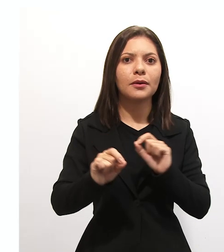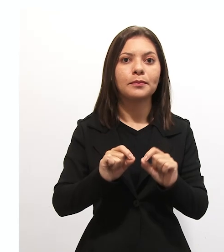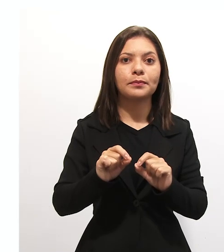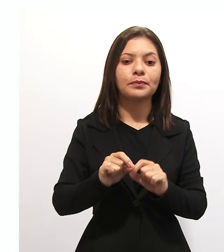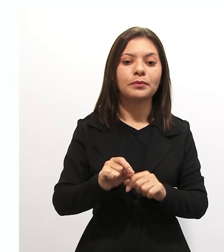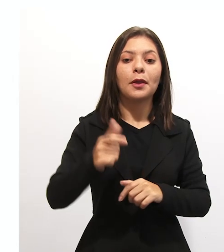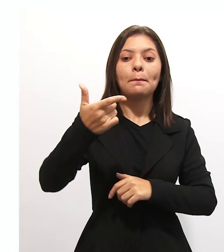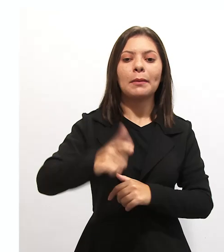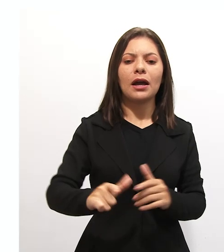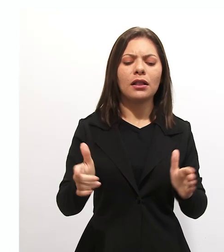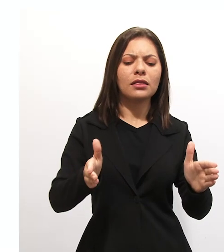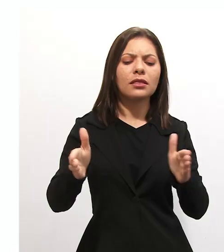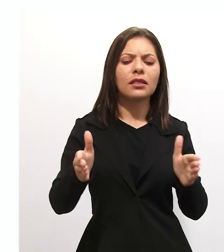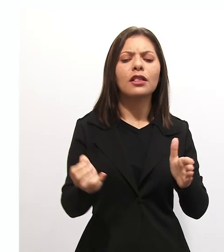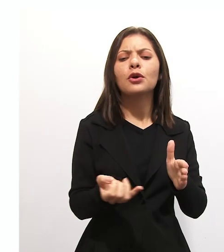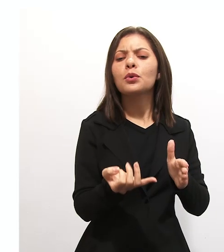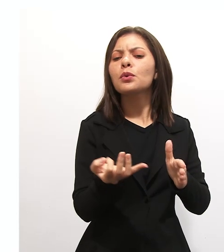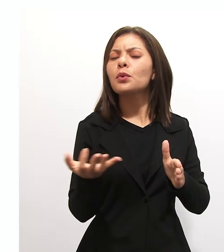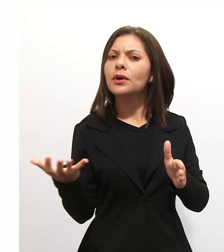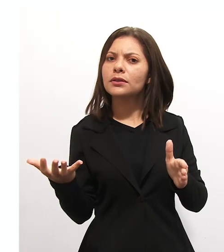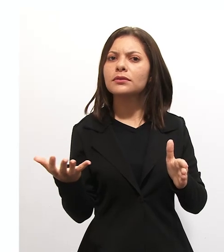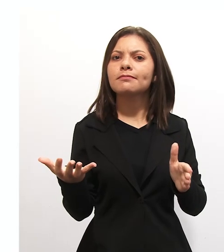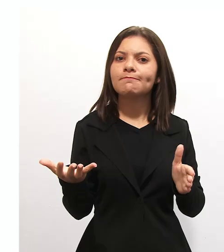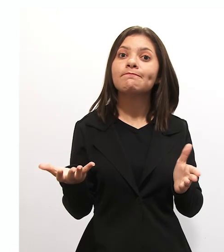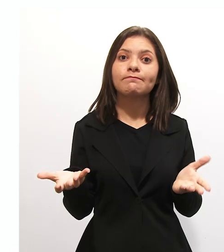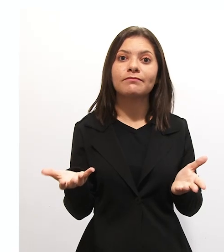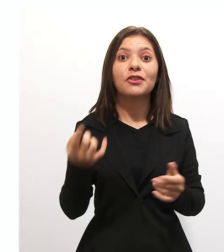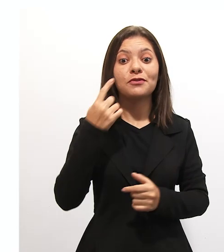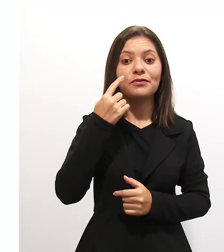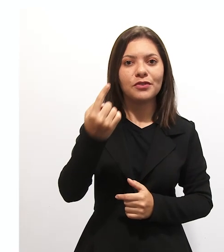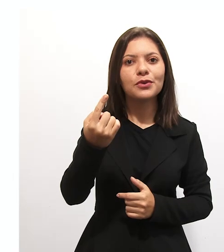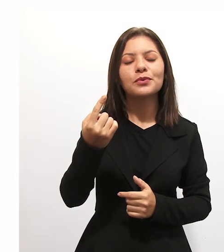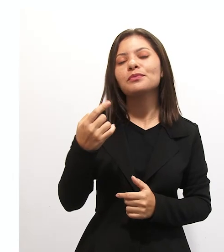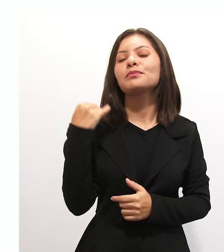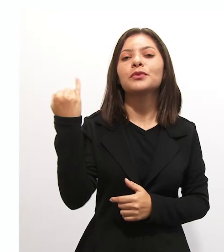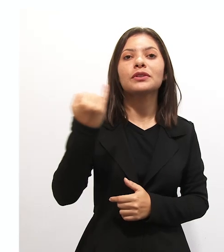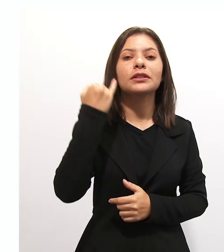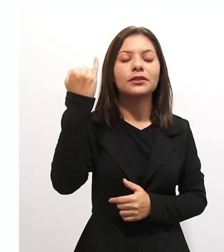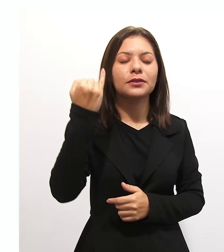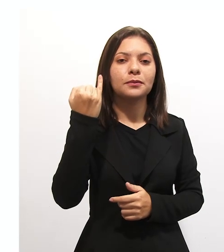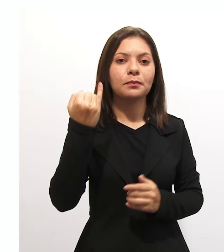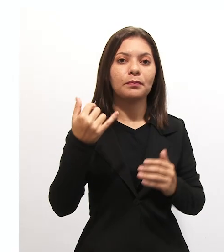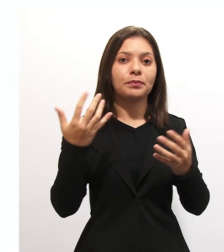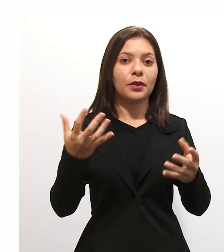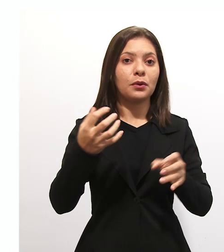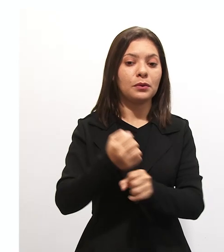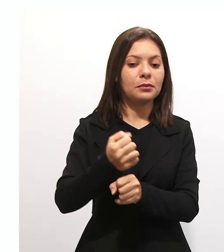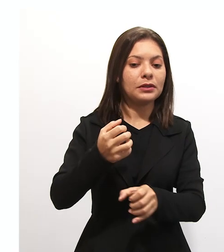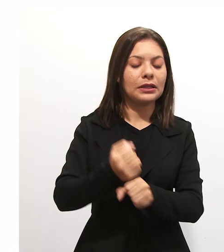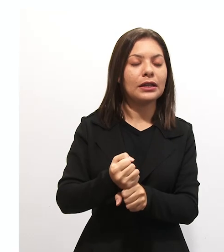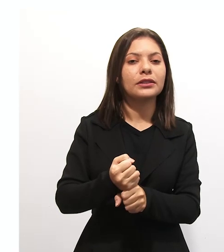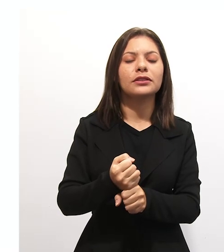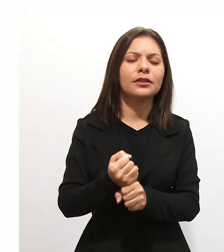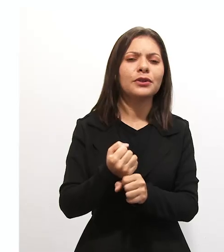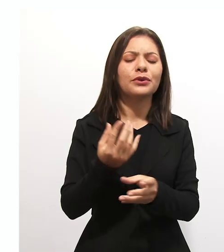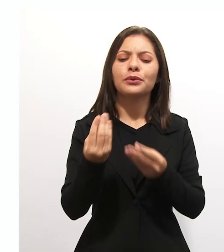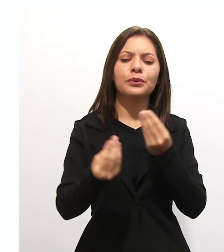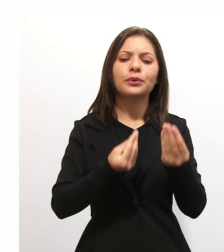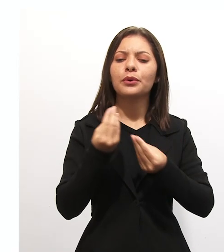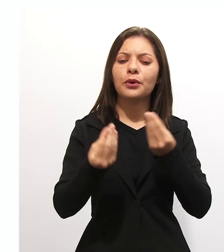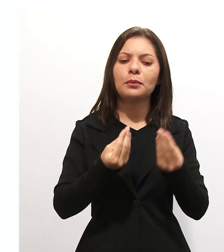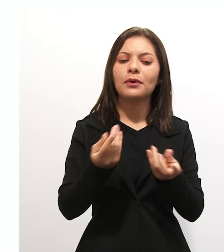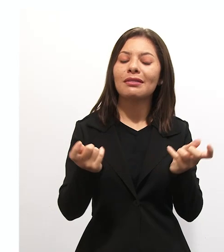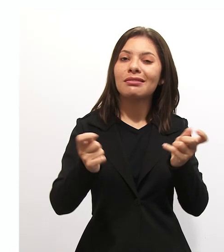isso vai acontecer. Olha quanta informação importante. No caso da contabilidade gerencial, ela contribui de que forma?